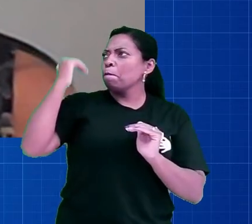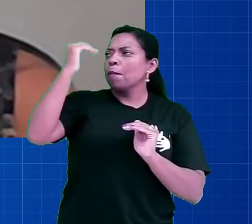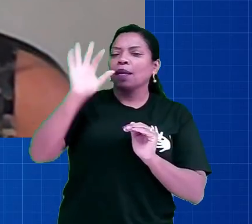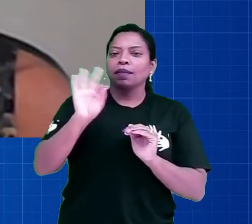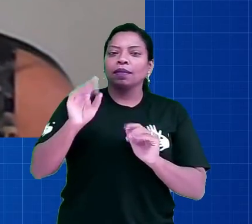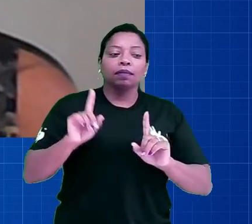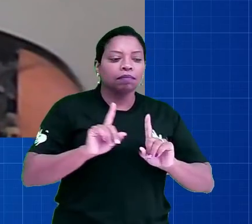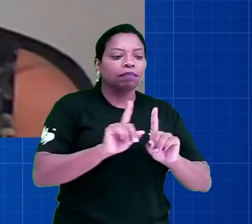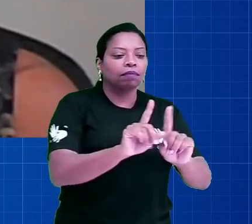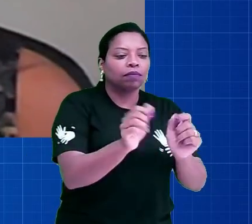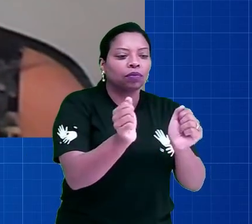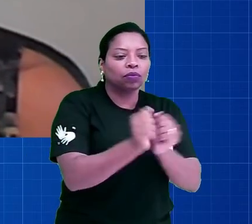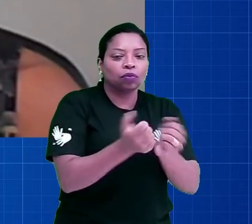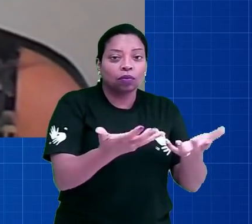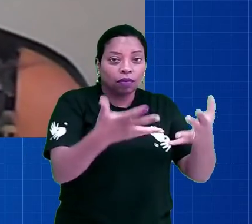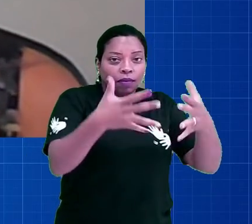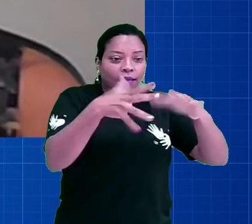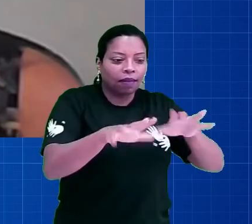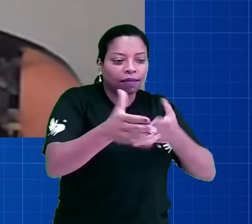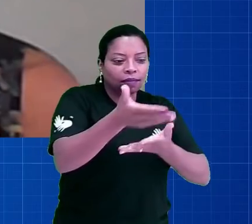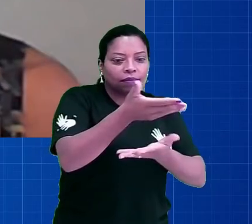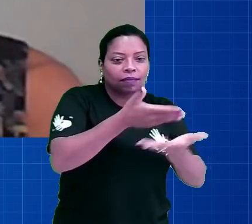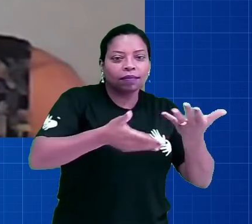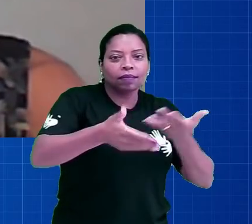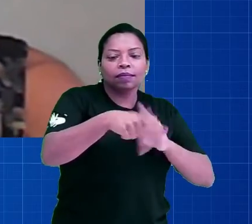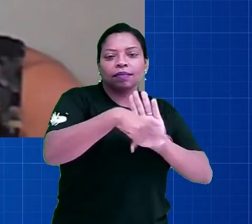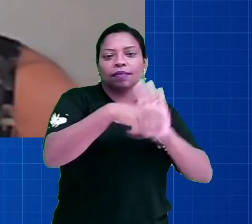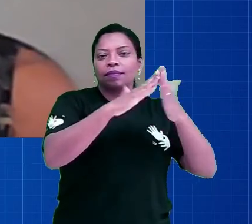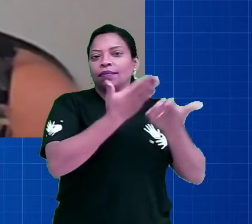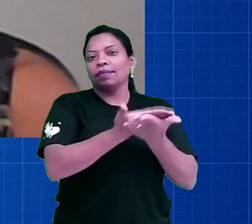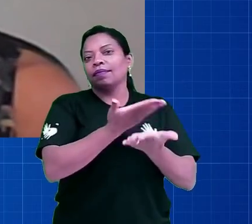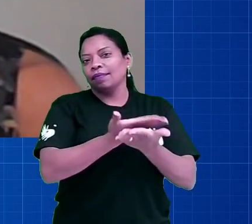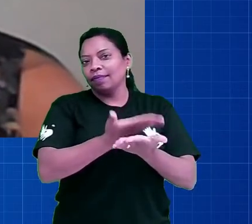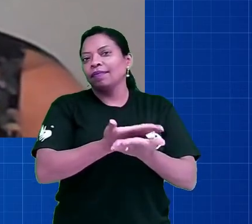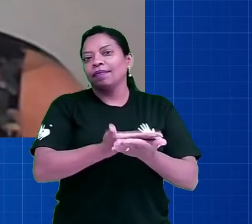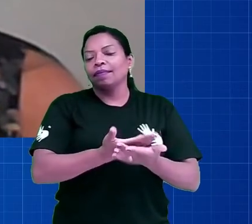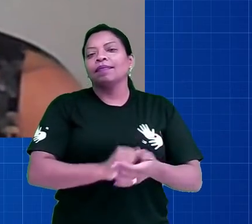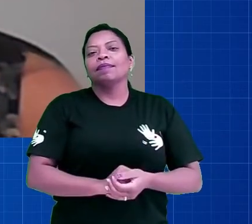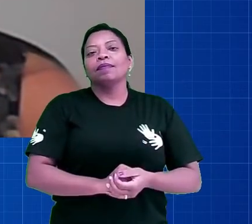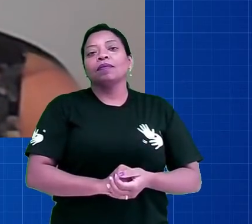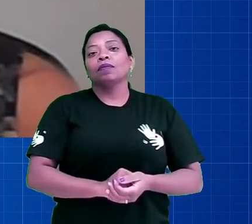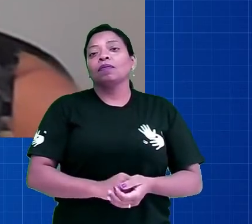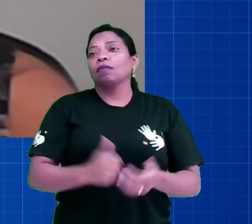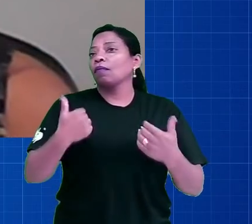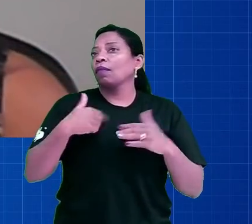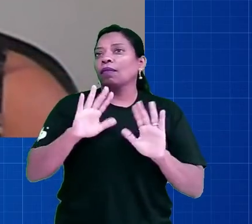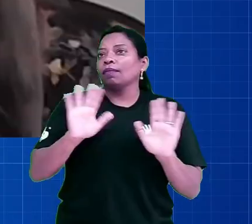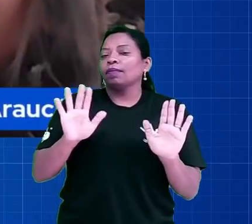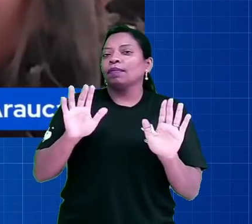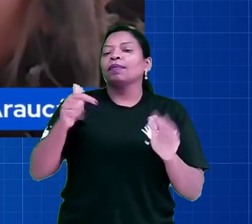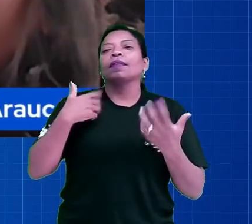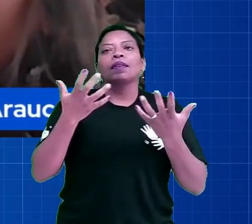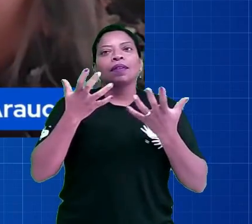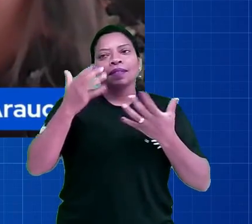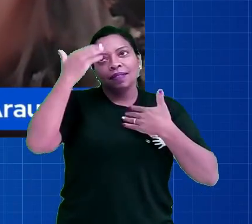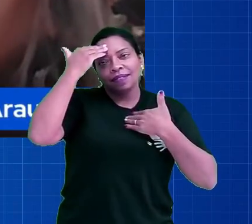no processo de inclusão, né, da escola. Então, da minha parte é isso, prof. Gostaria muito de agradecer a